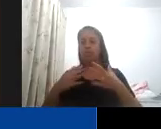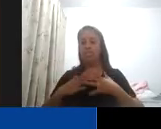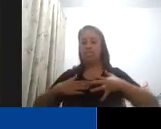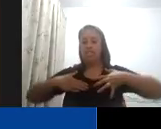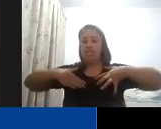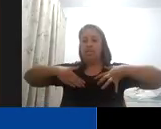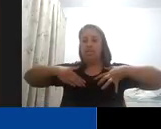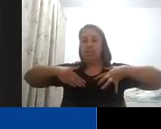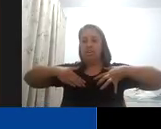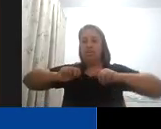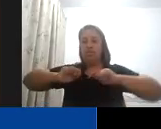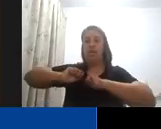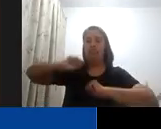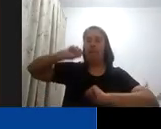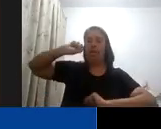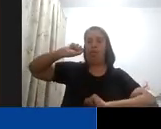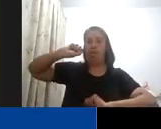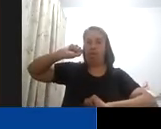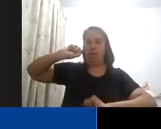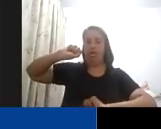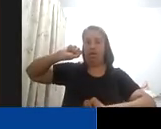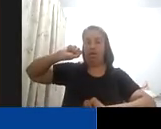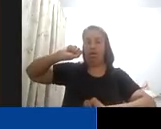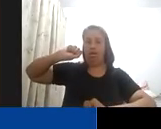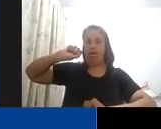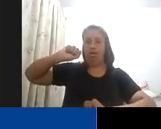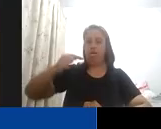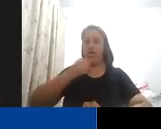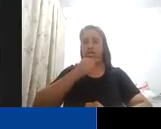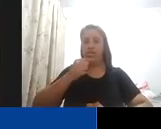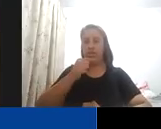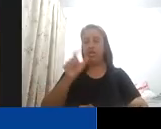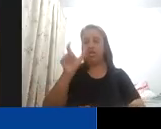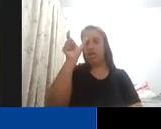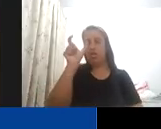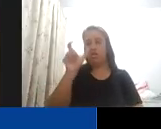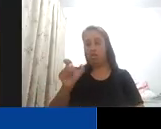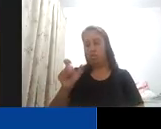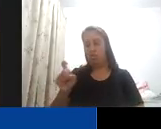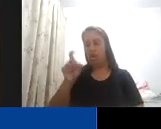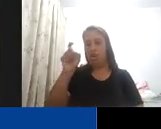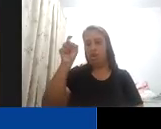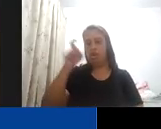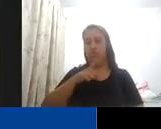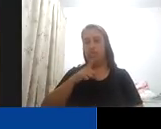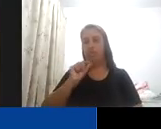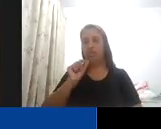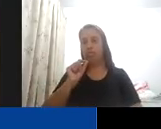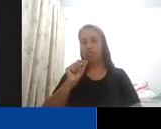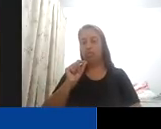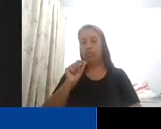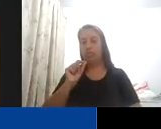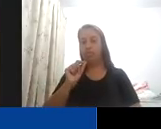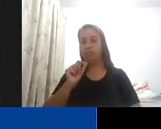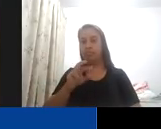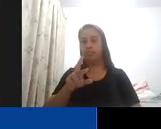são alongados, né? E, no caso aqui da coluna cervical alta, você vai ter uma ação do reto